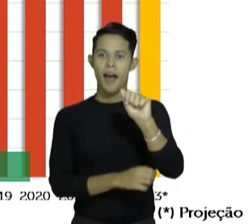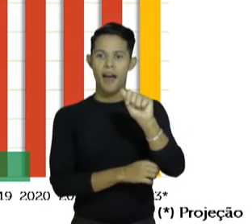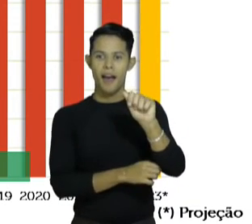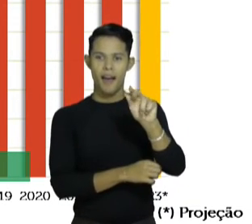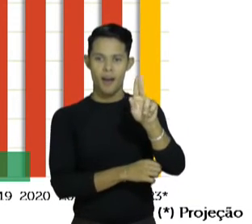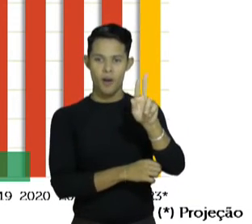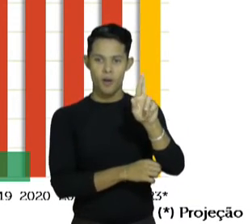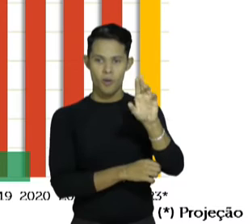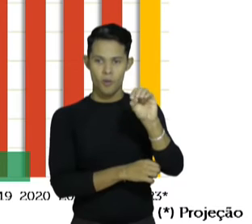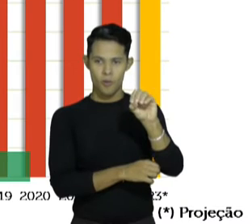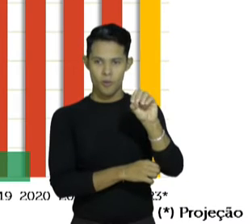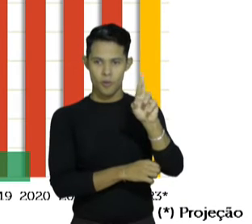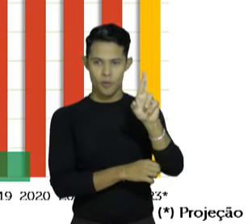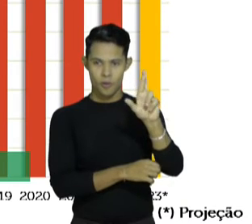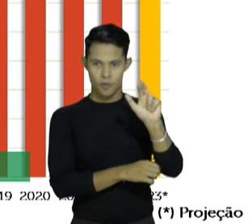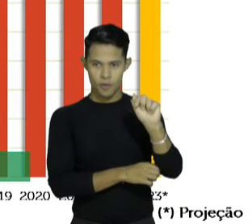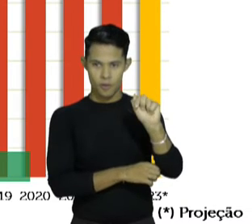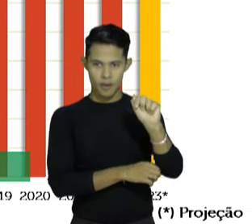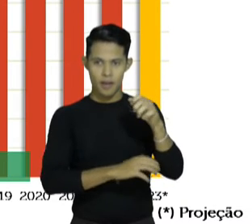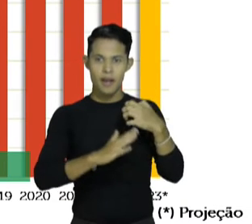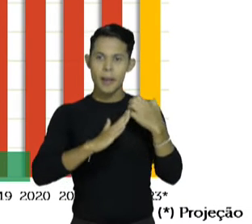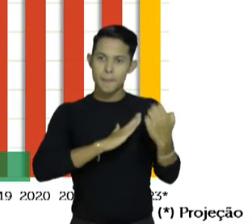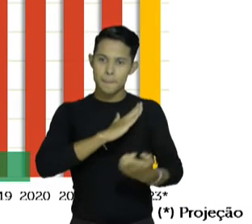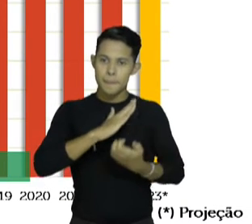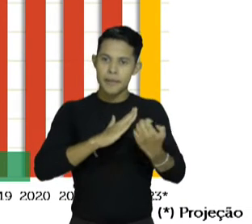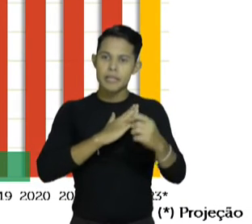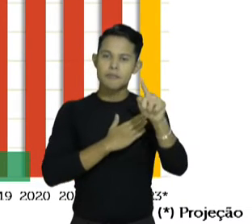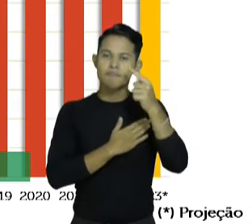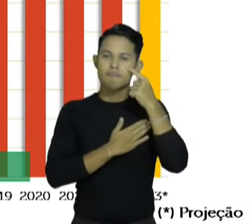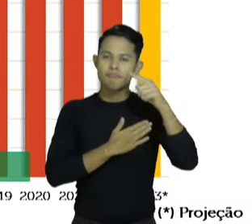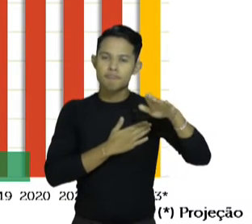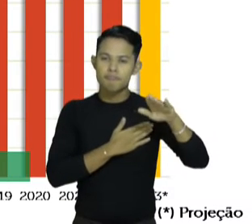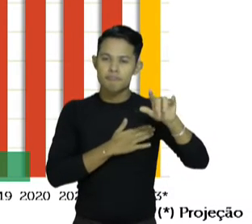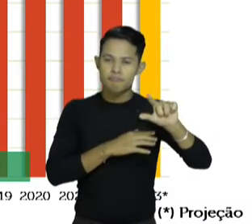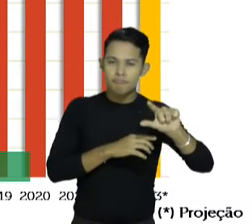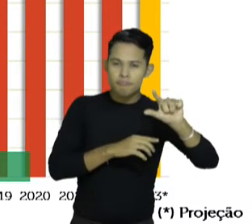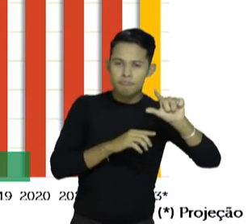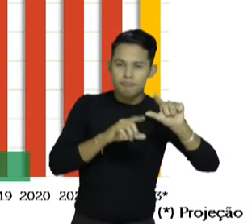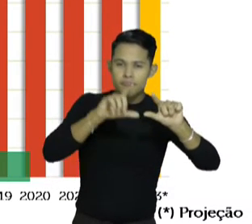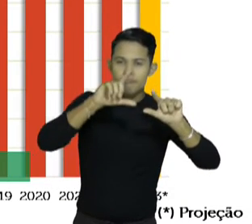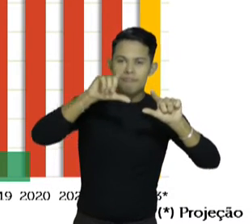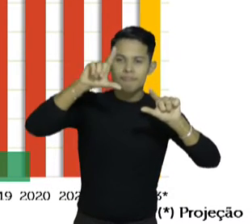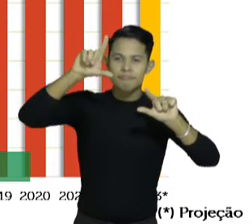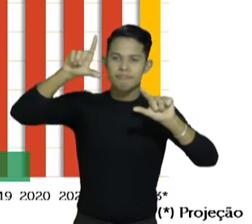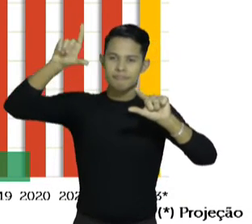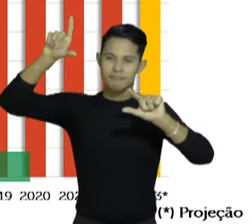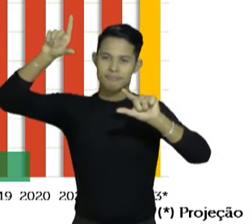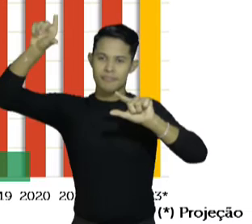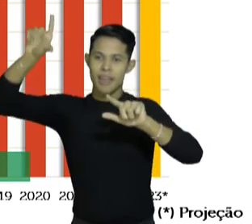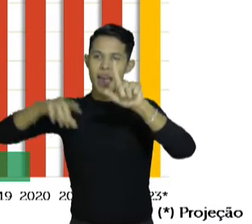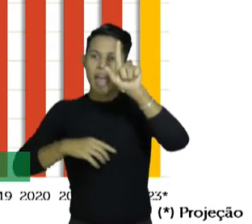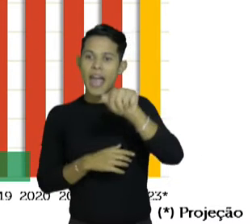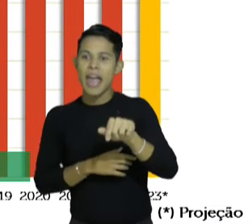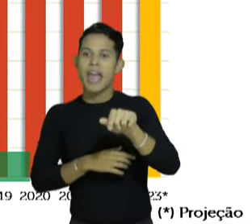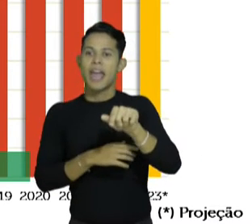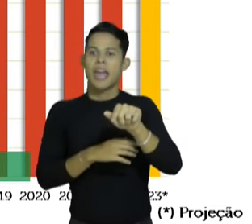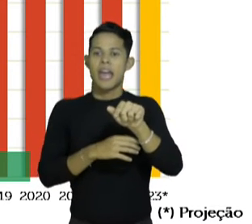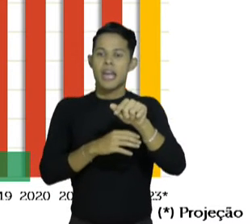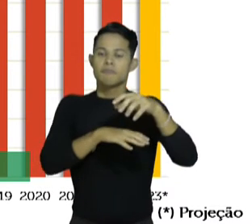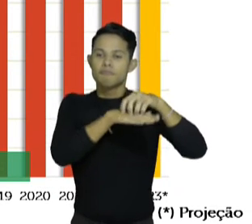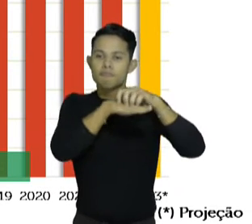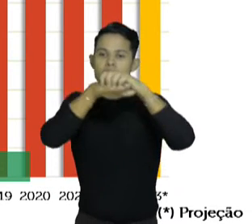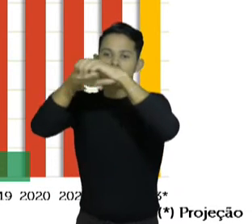Aurora Esse é o volume mensal exportado pela Aurora ano a